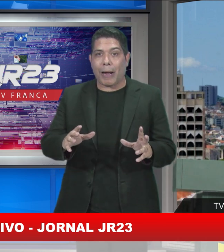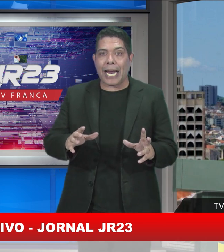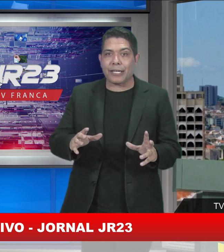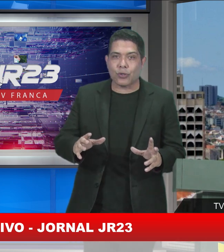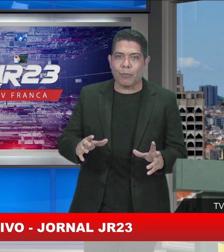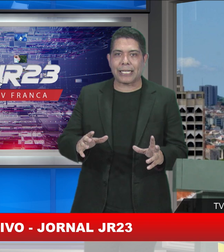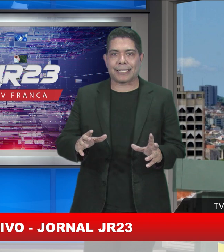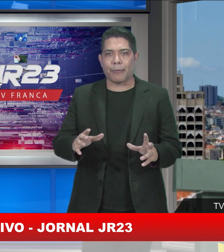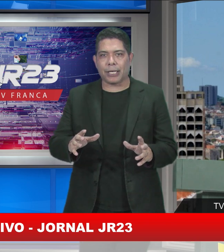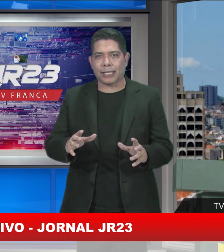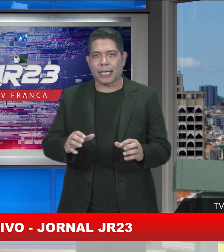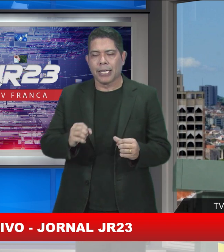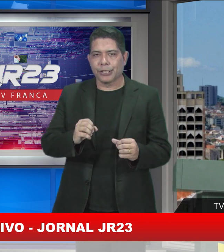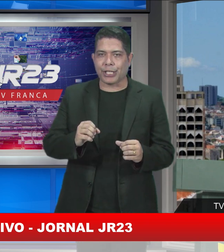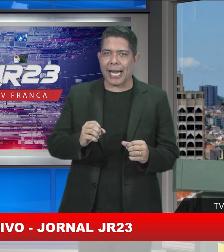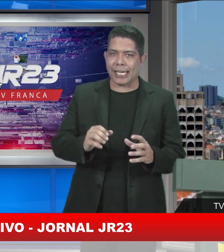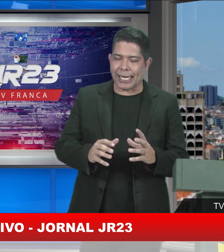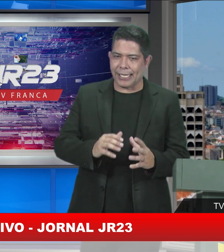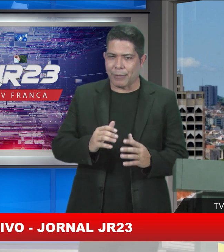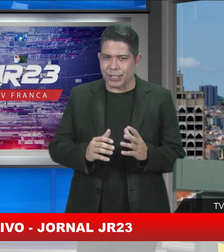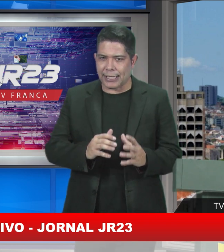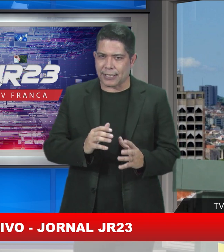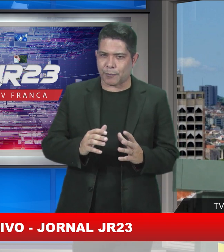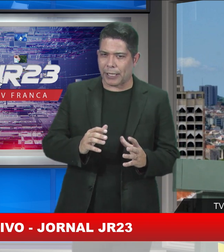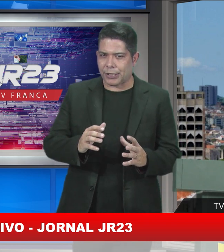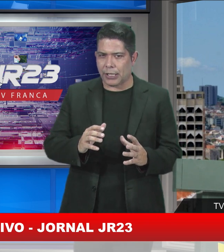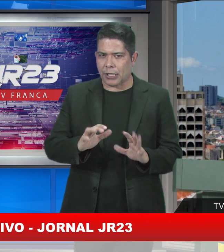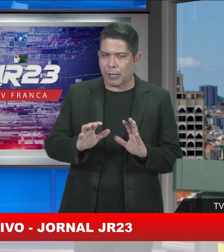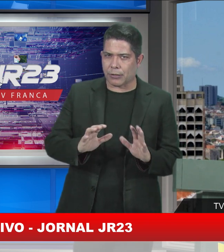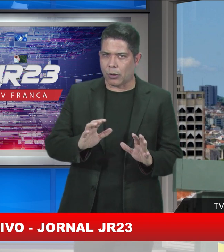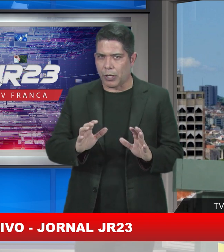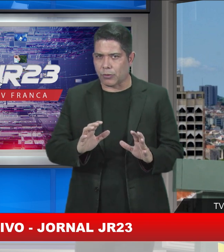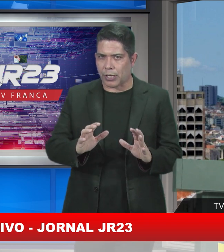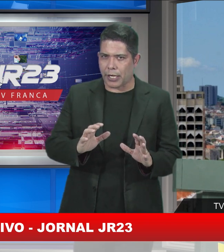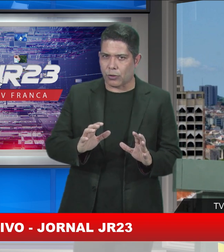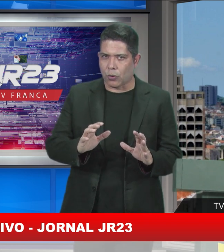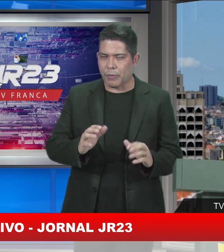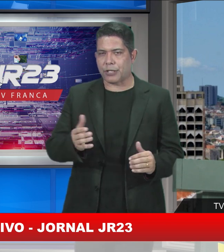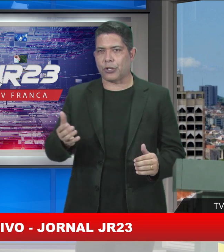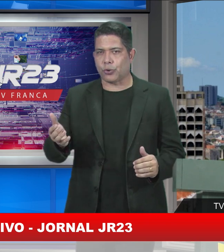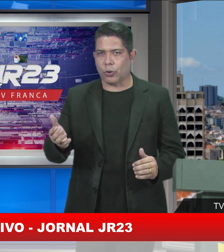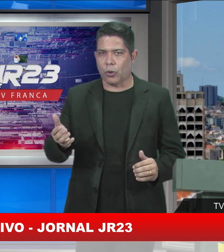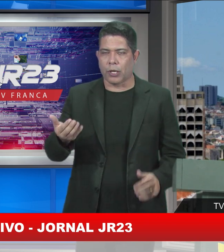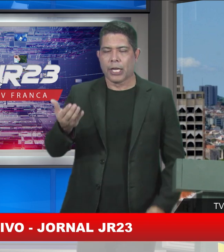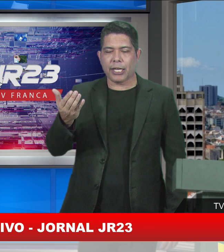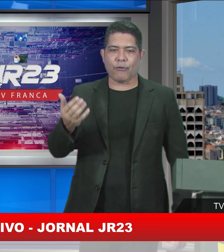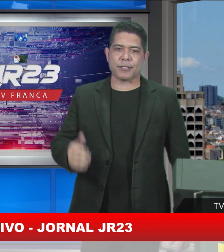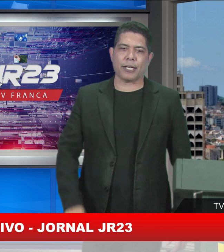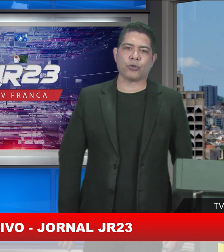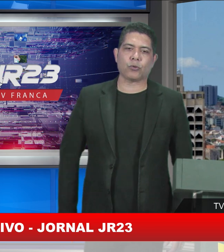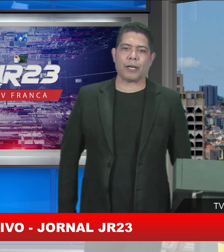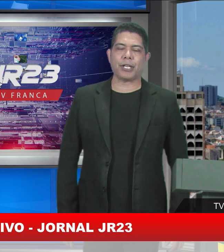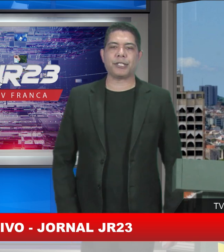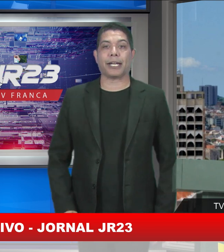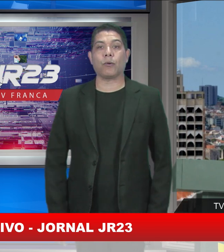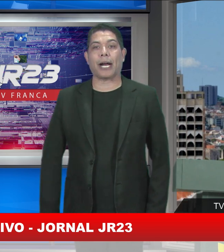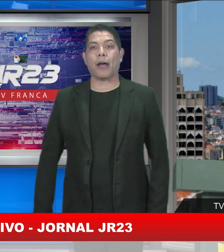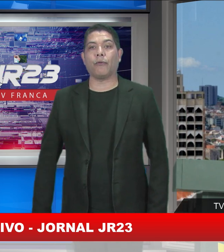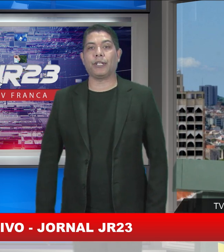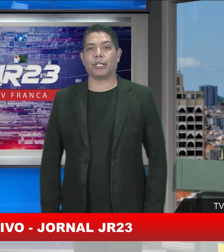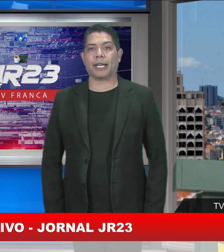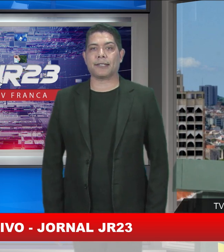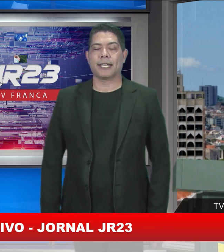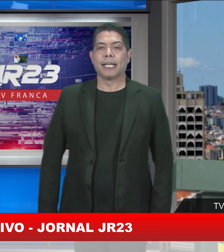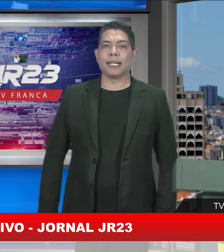Começando mais uma semana, já em clima de despedida, mais ou menos, aí do mês de julho. E você junto com a gente aqui no